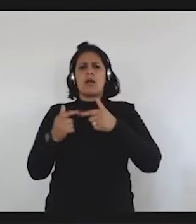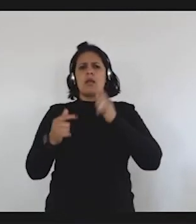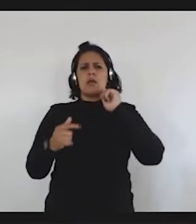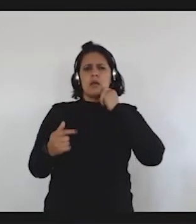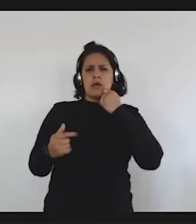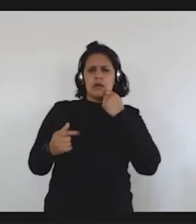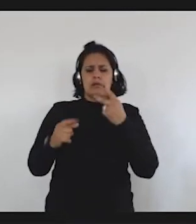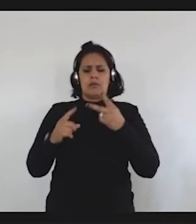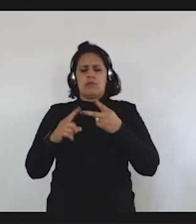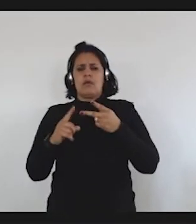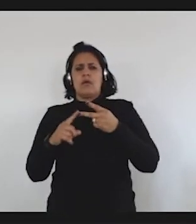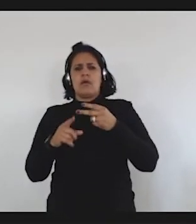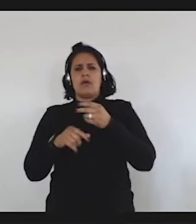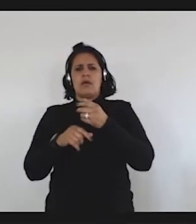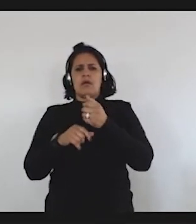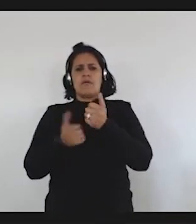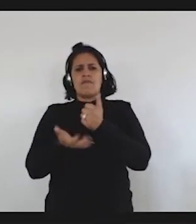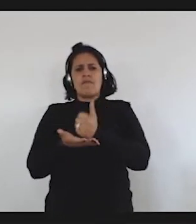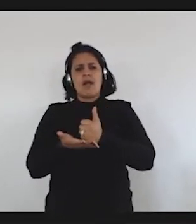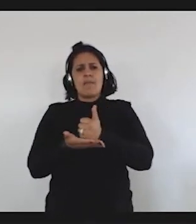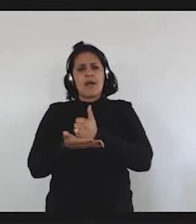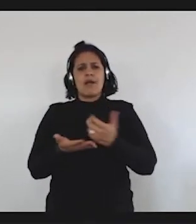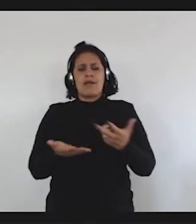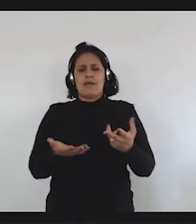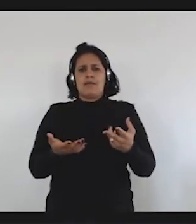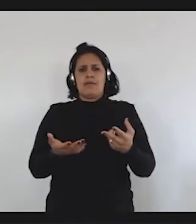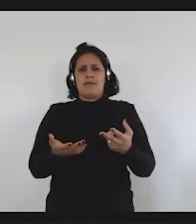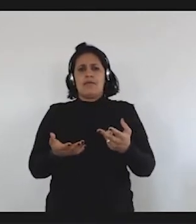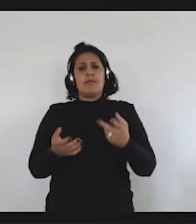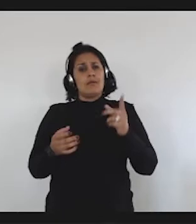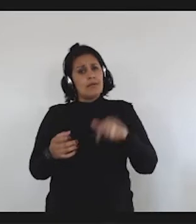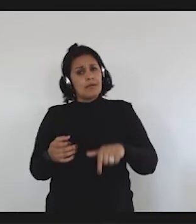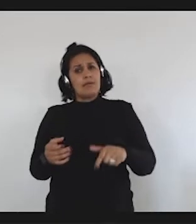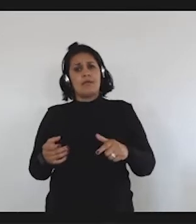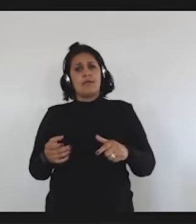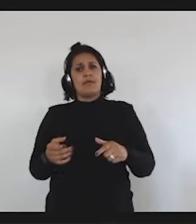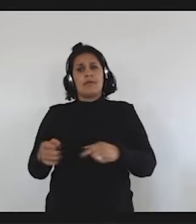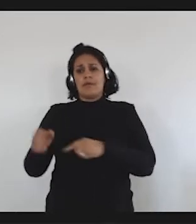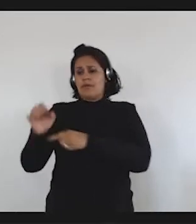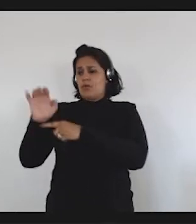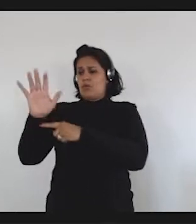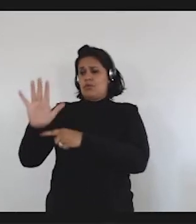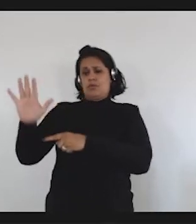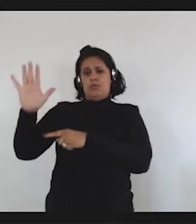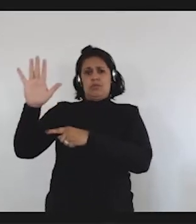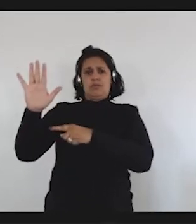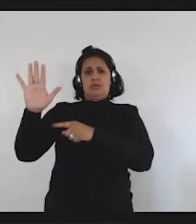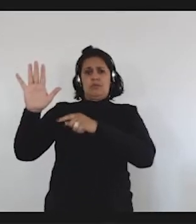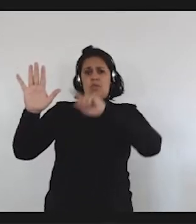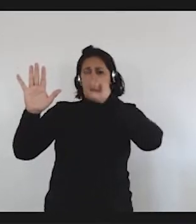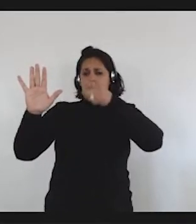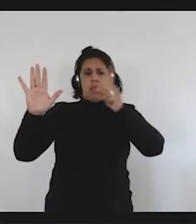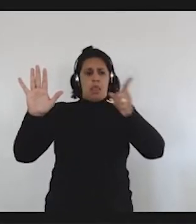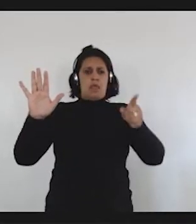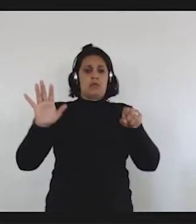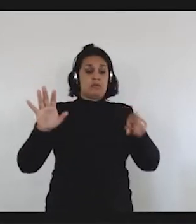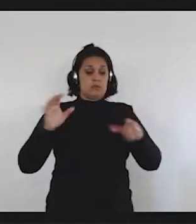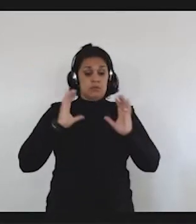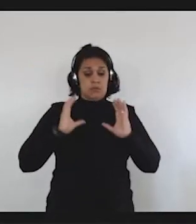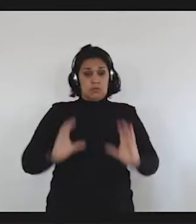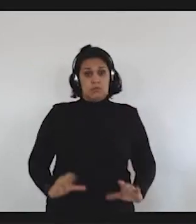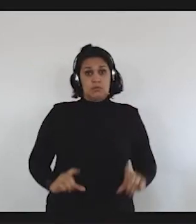que produz, entre esse indivíduo e o todo-poderoso Estado. Portanto, não